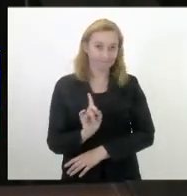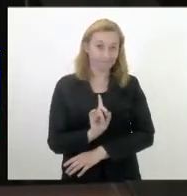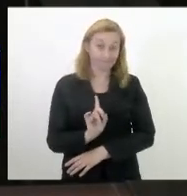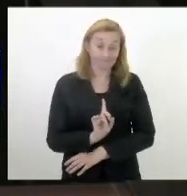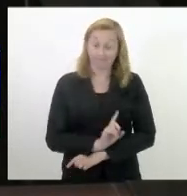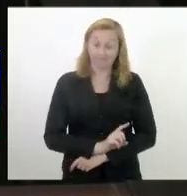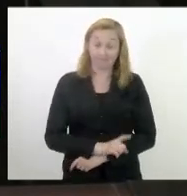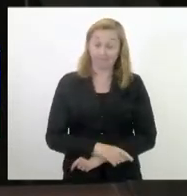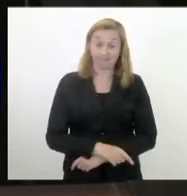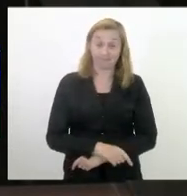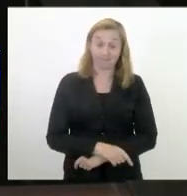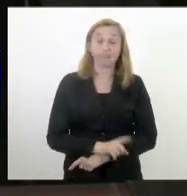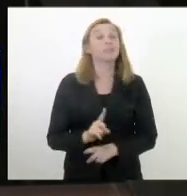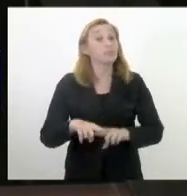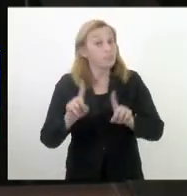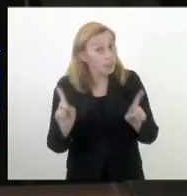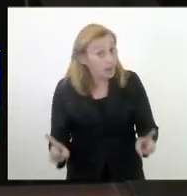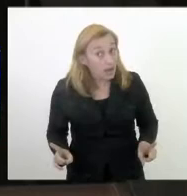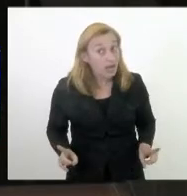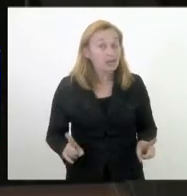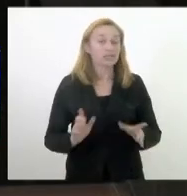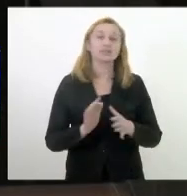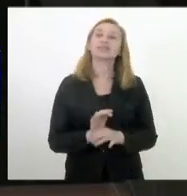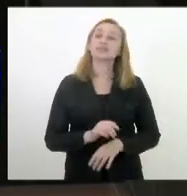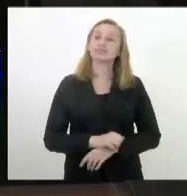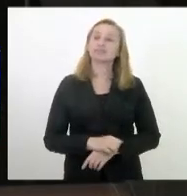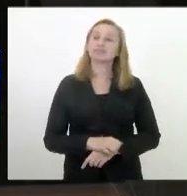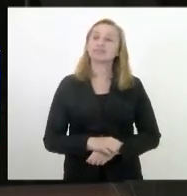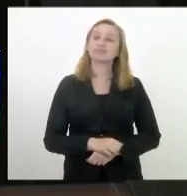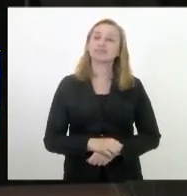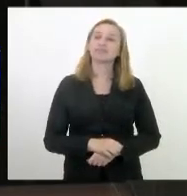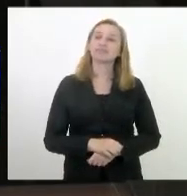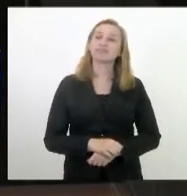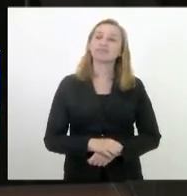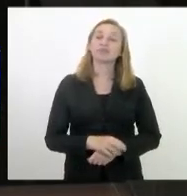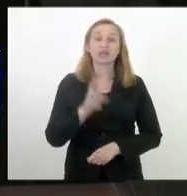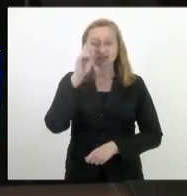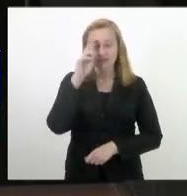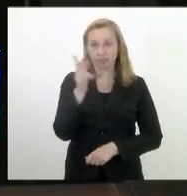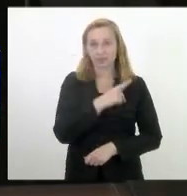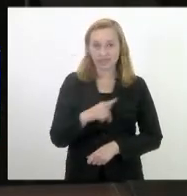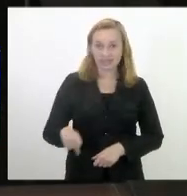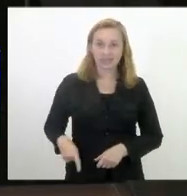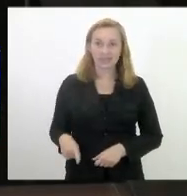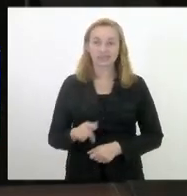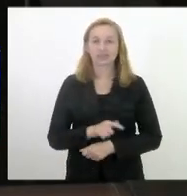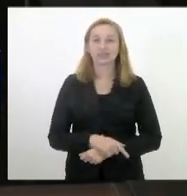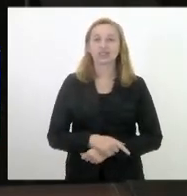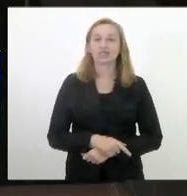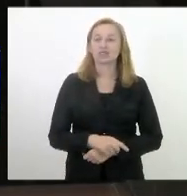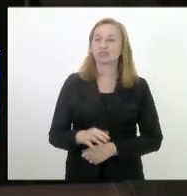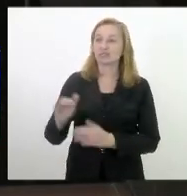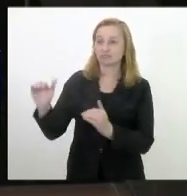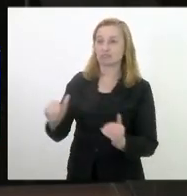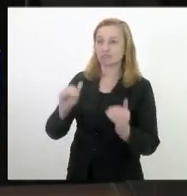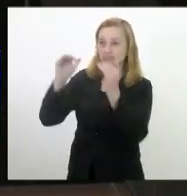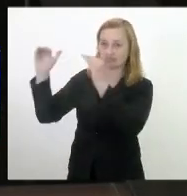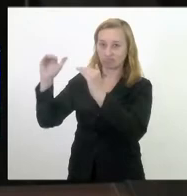disso. Mas, feita a ressalva, senhor presidente, Vossa